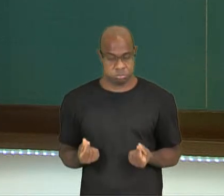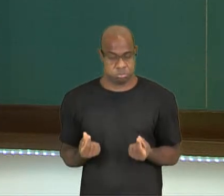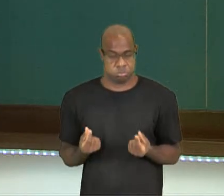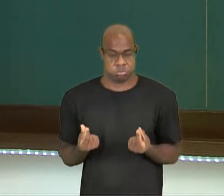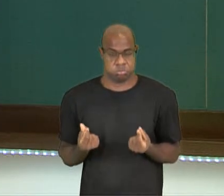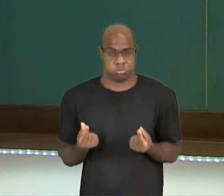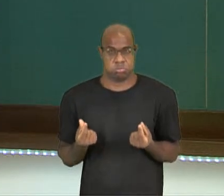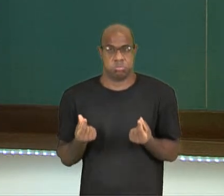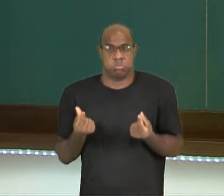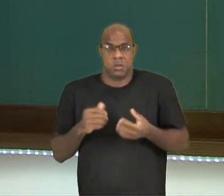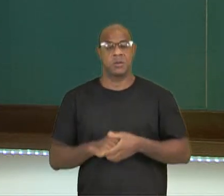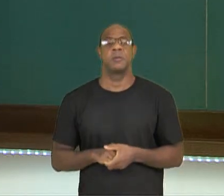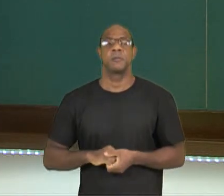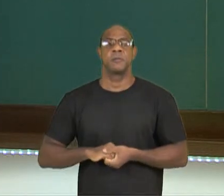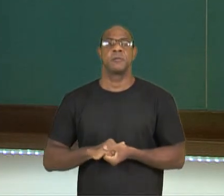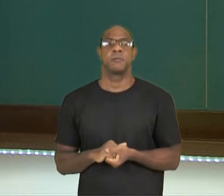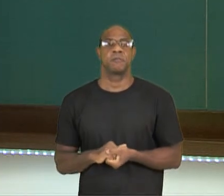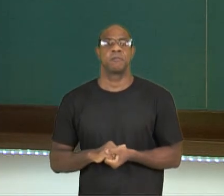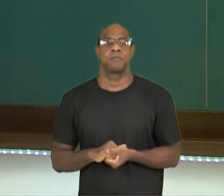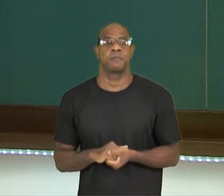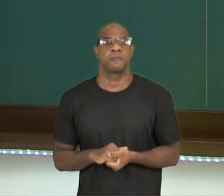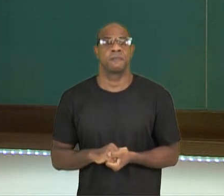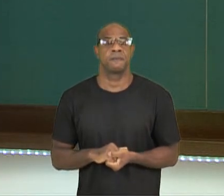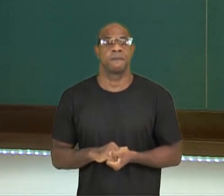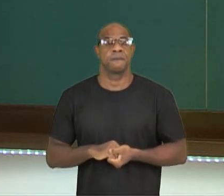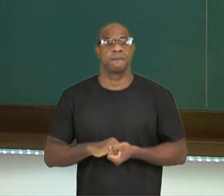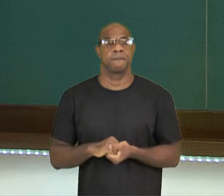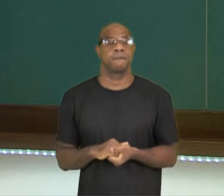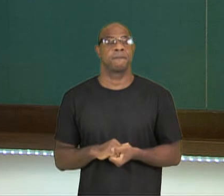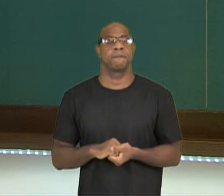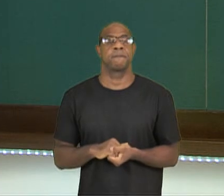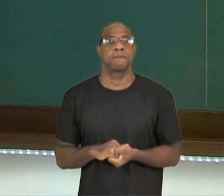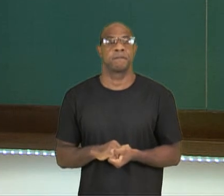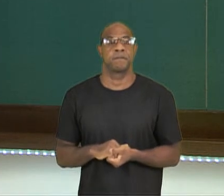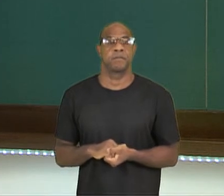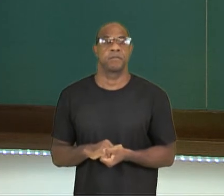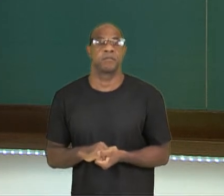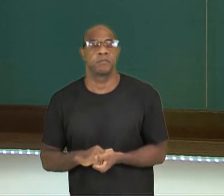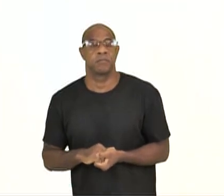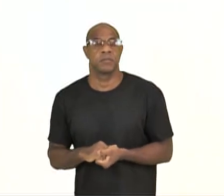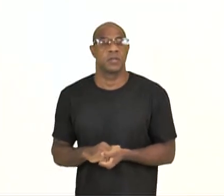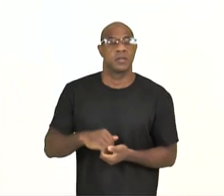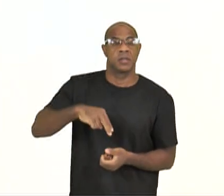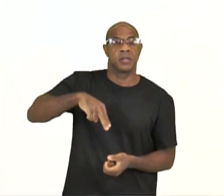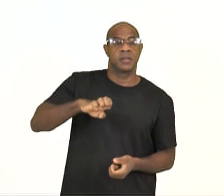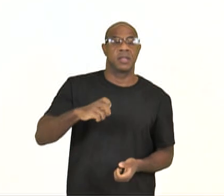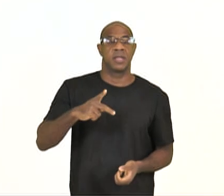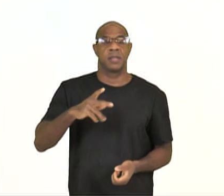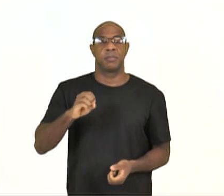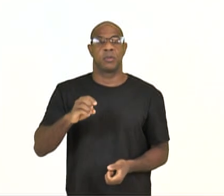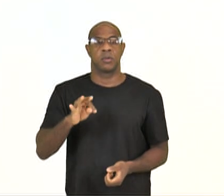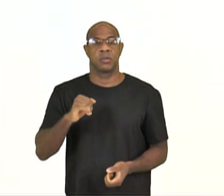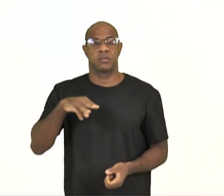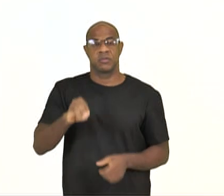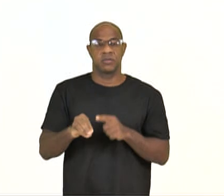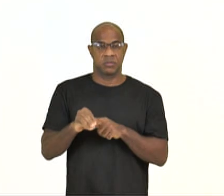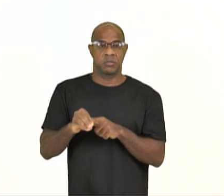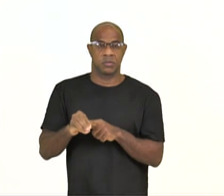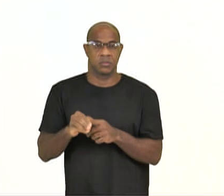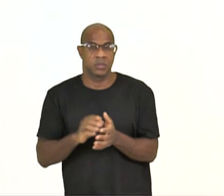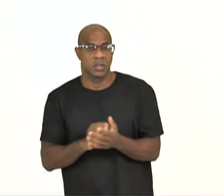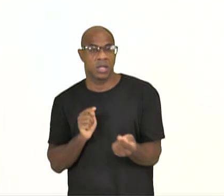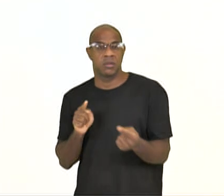nepotismo atinge seu auge. Os papas e cardeais estavam mais interessados em garantir o futuro de seus familiares que de uma reforma